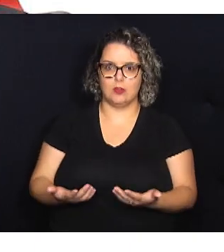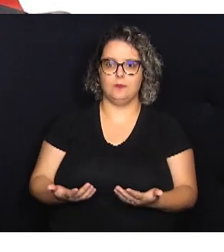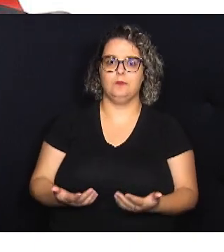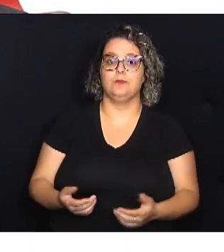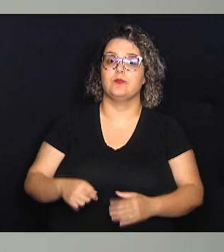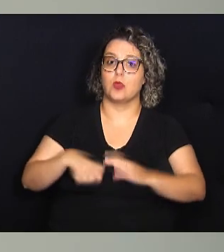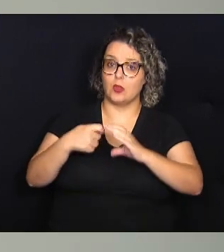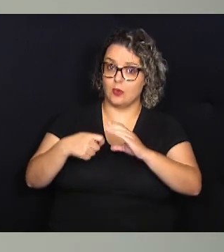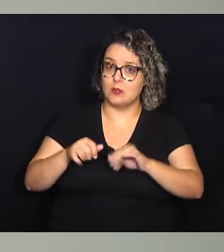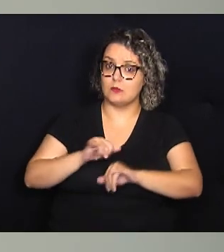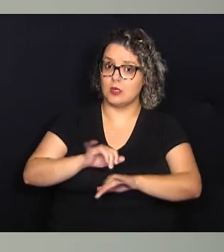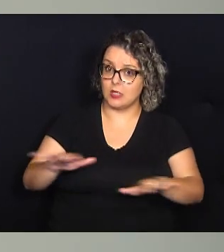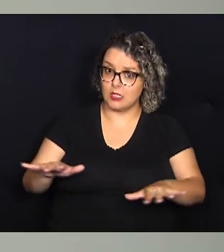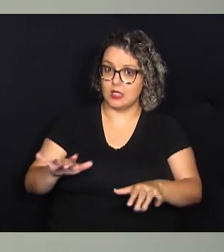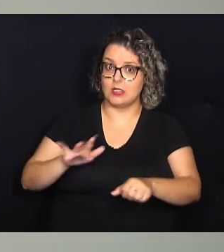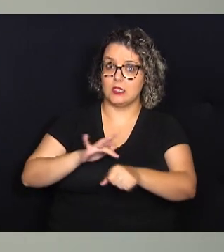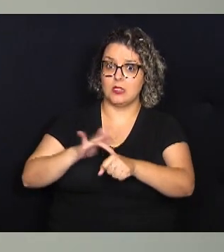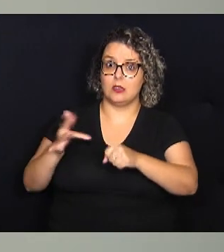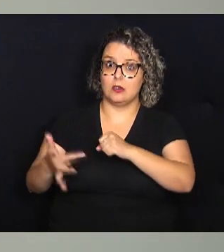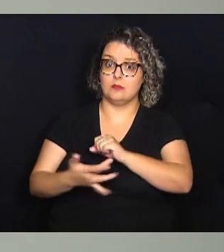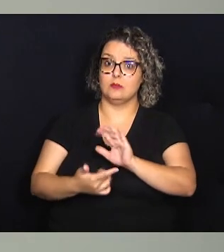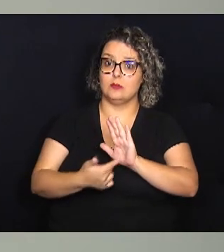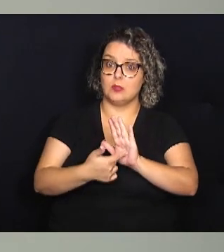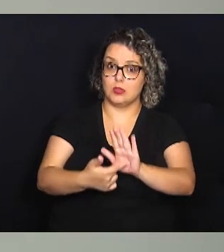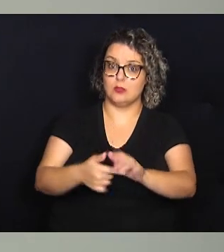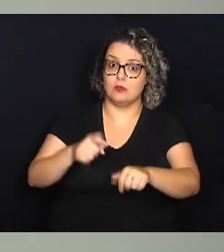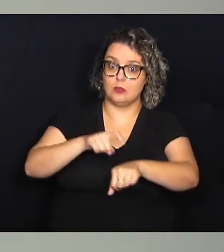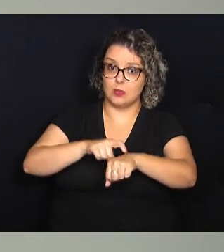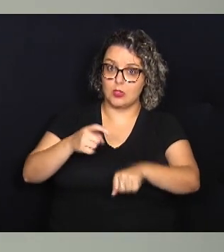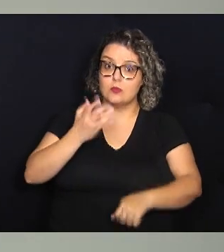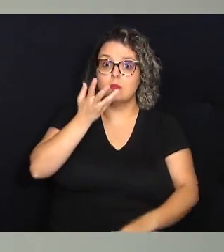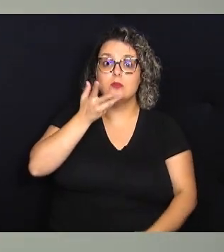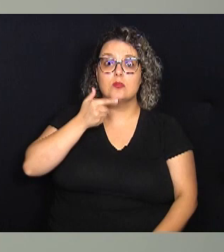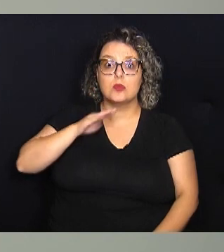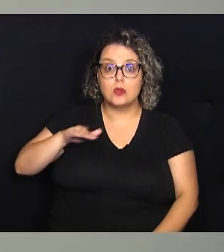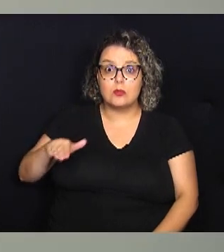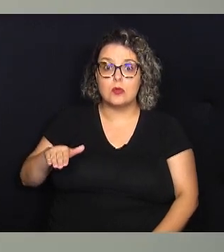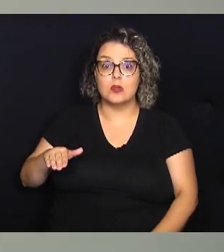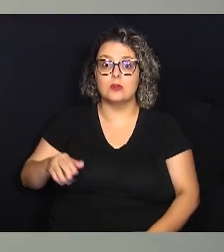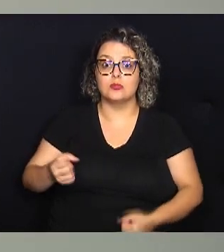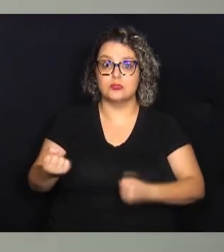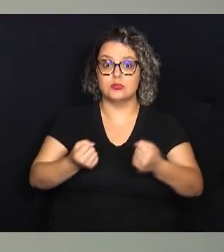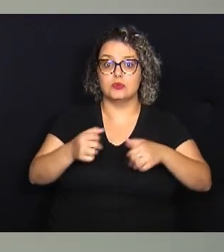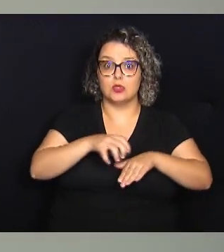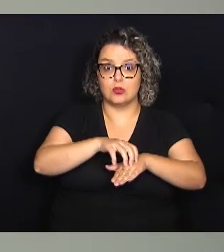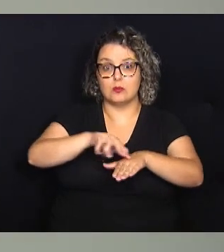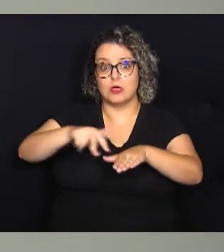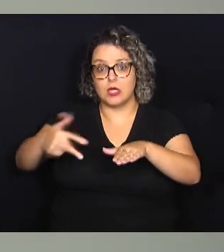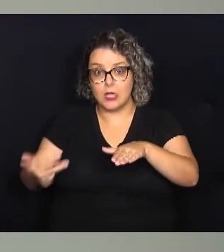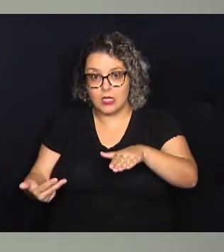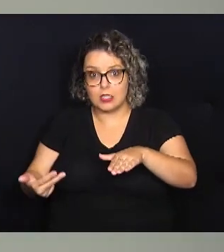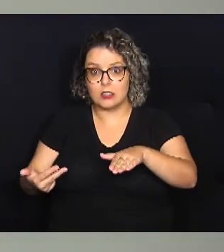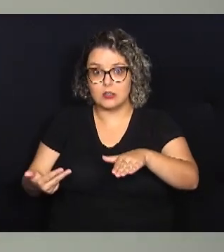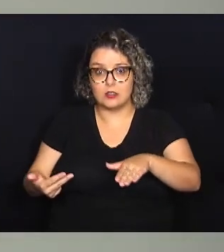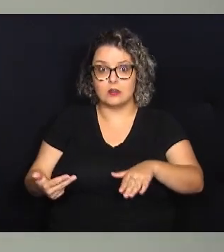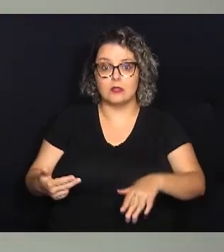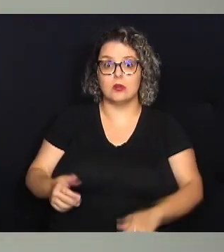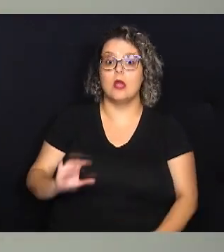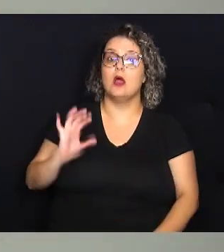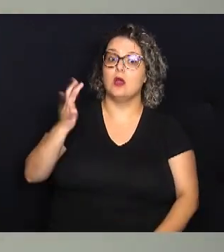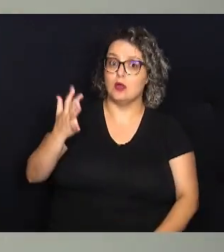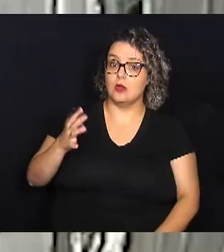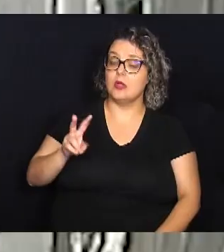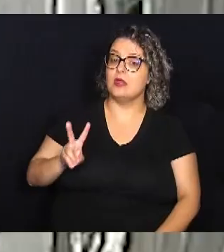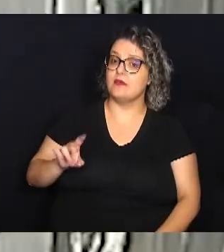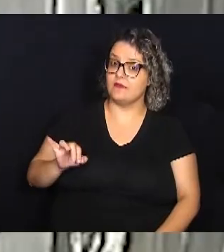adequados um vídeo que circula nas redes sociais mostra o momento em que uma criança cai de um carro em movimento